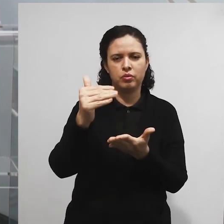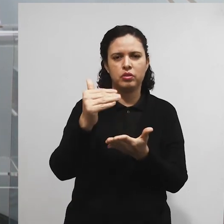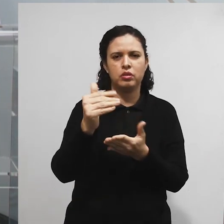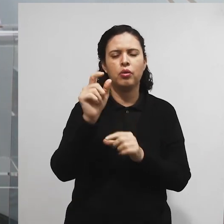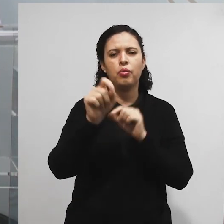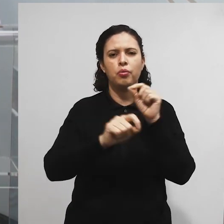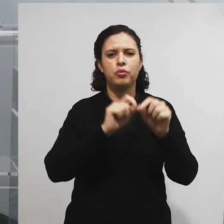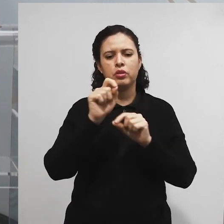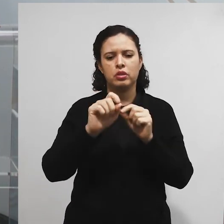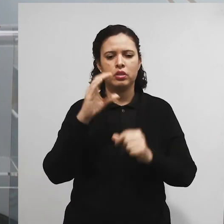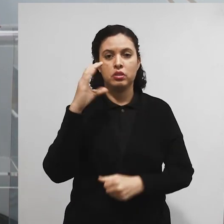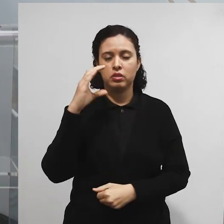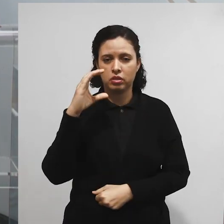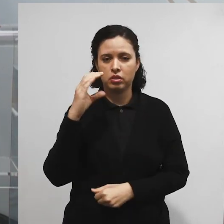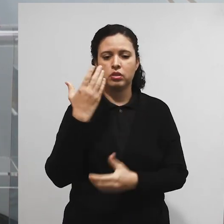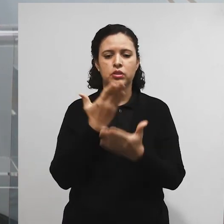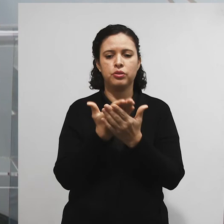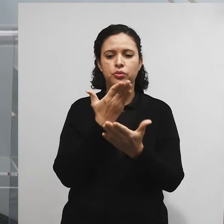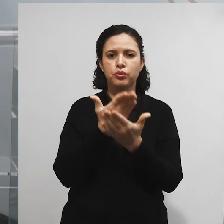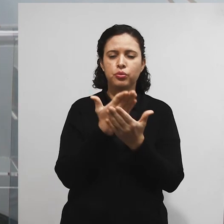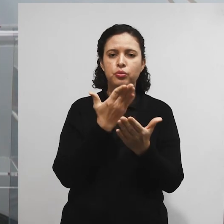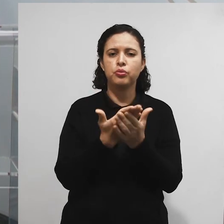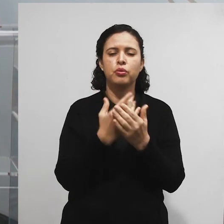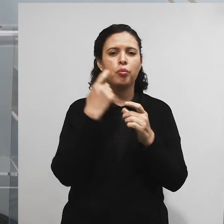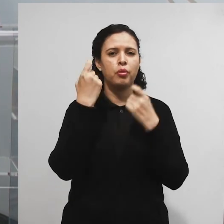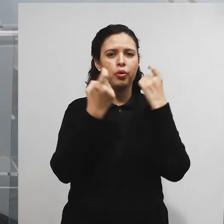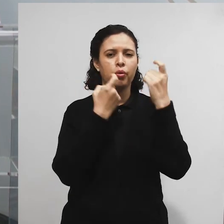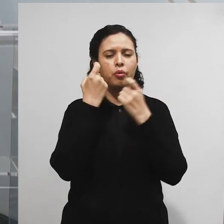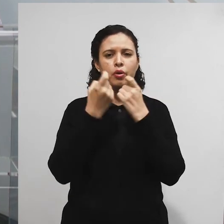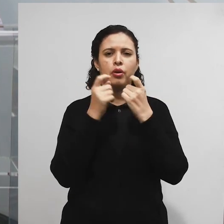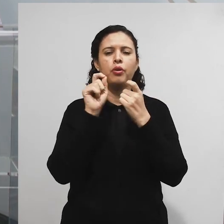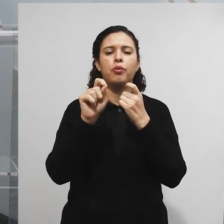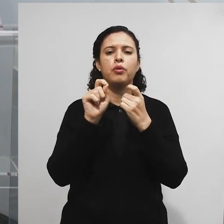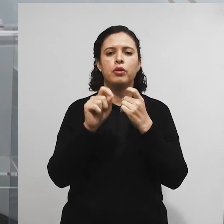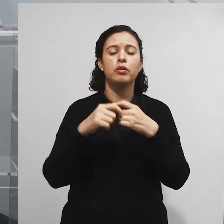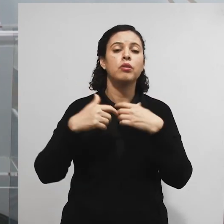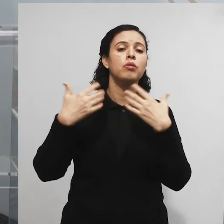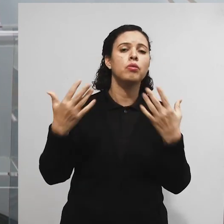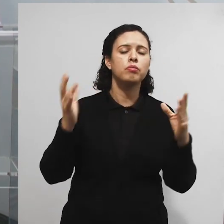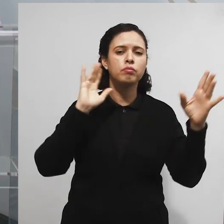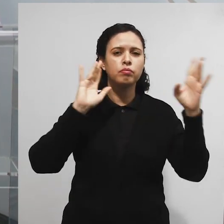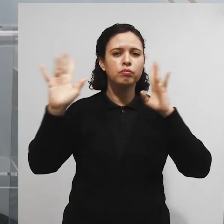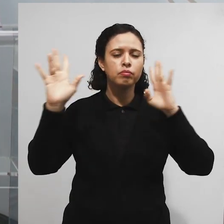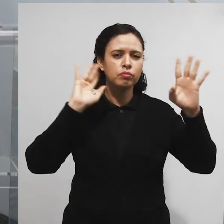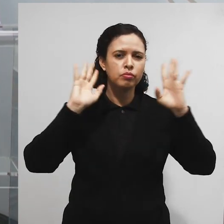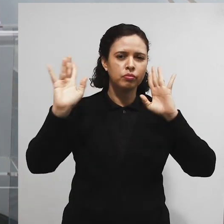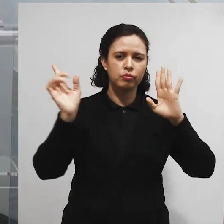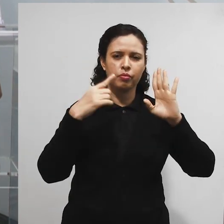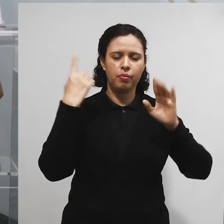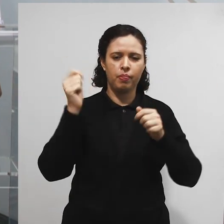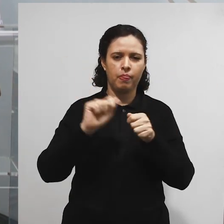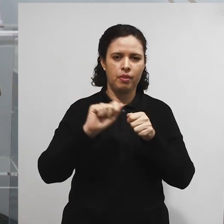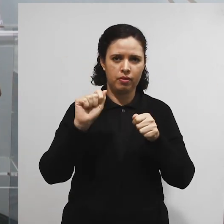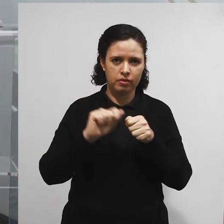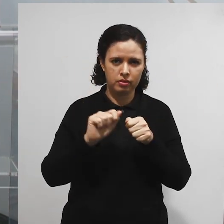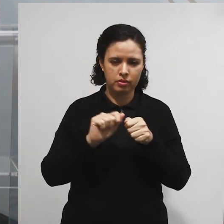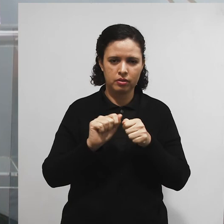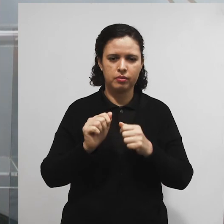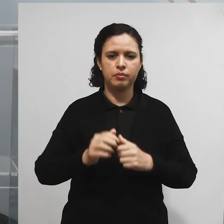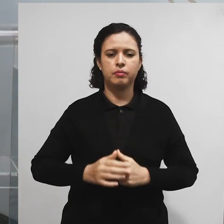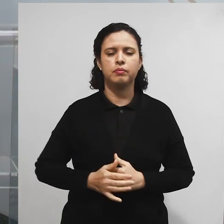do que é essa ciência, o que ela estuda, com o que ela se preocupa, né? Quais são as reflexões que podemos fazer a partir